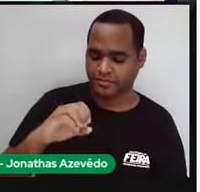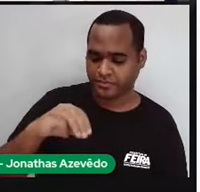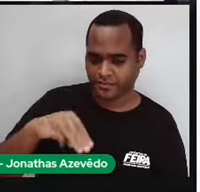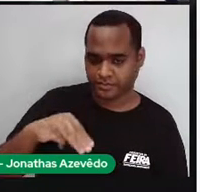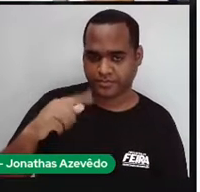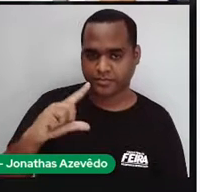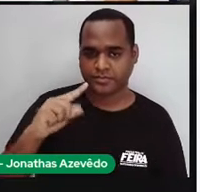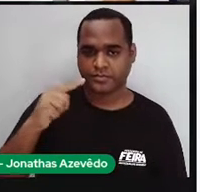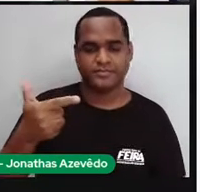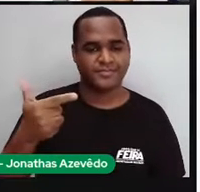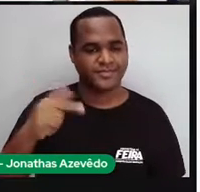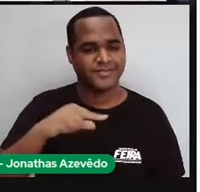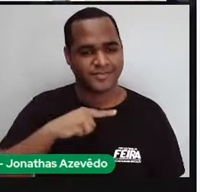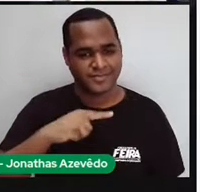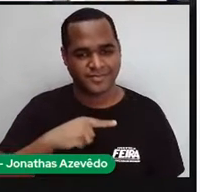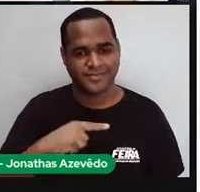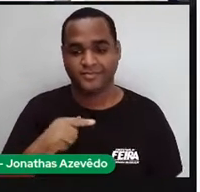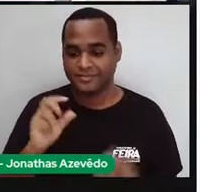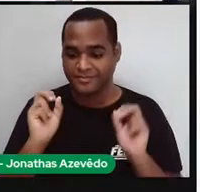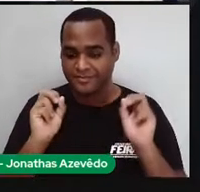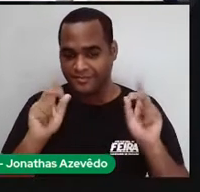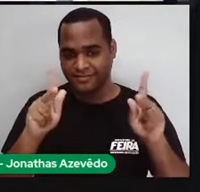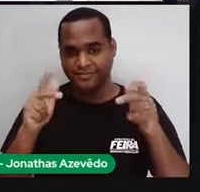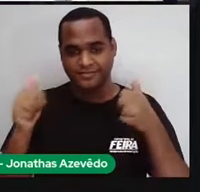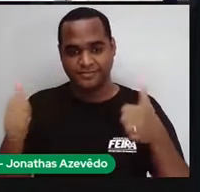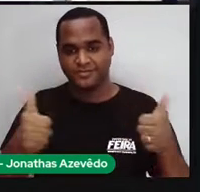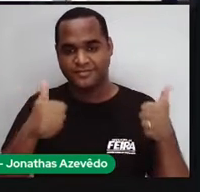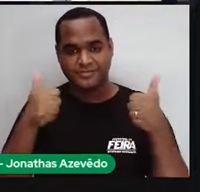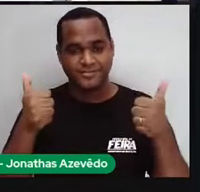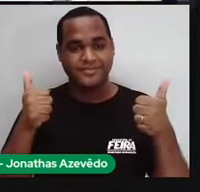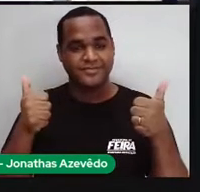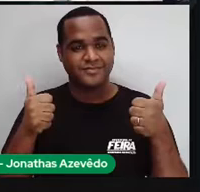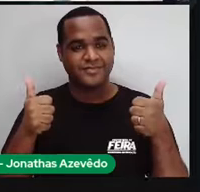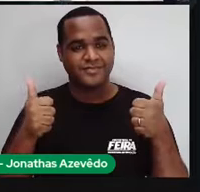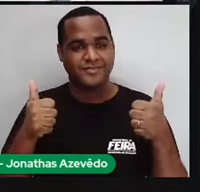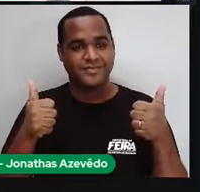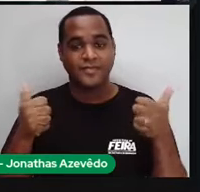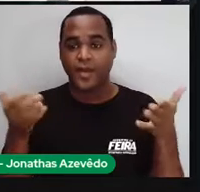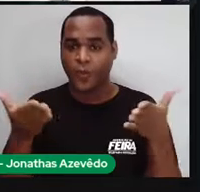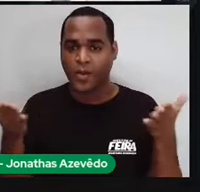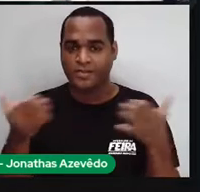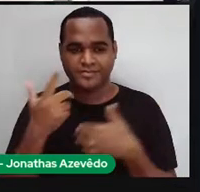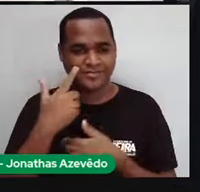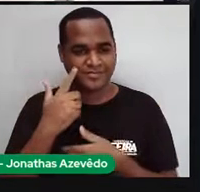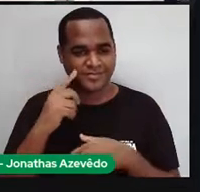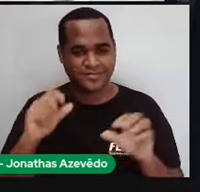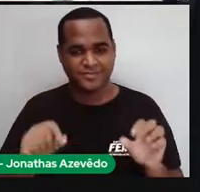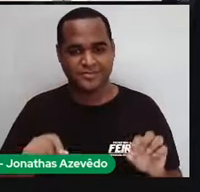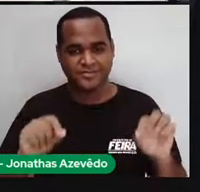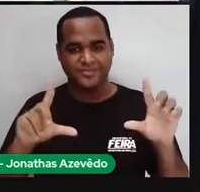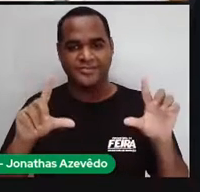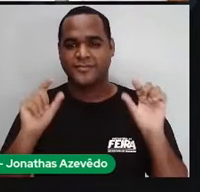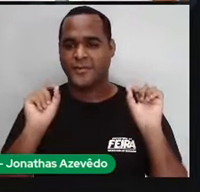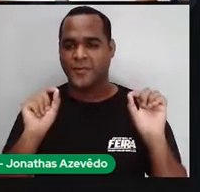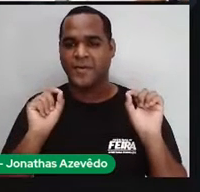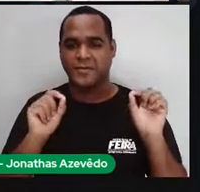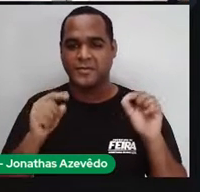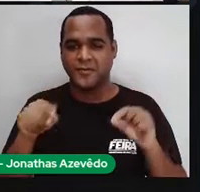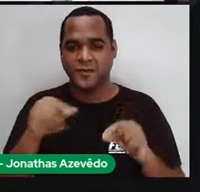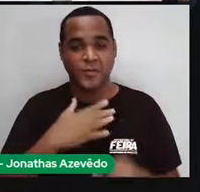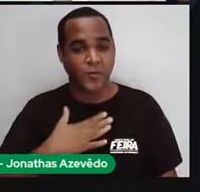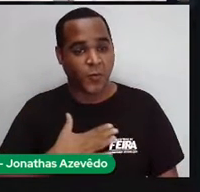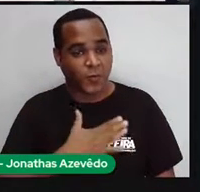tá bom a massa bom então voltamos aqui a nossa tela inicial